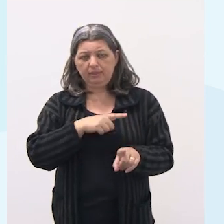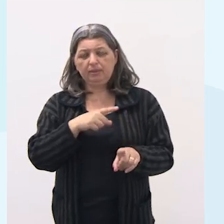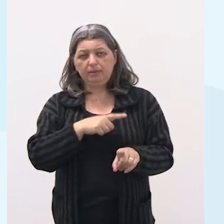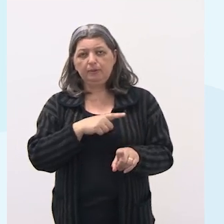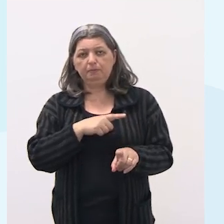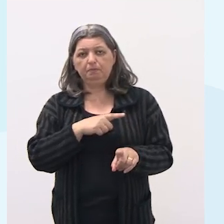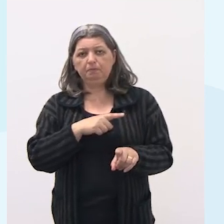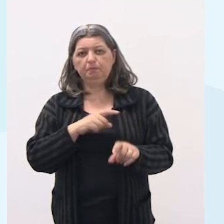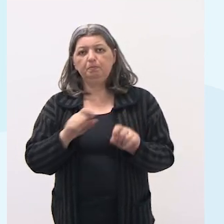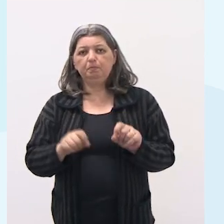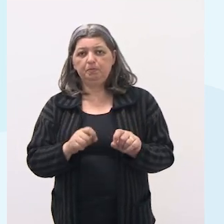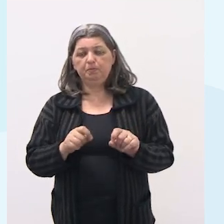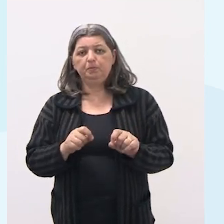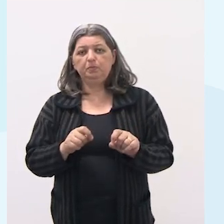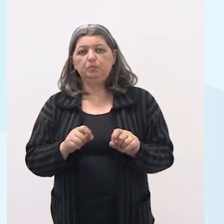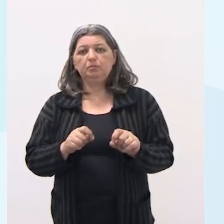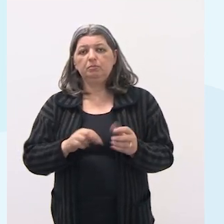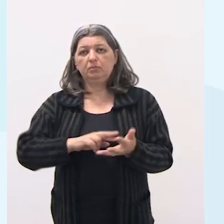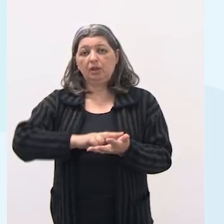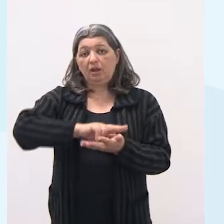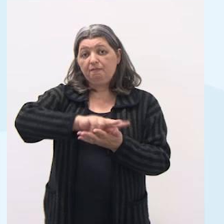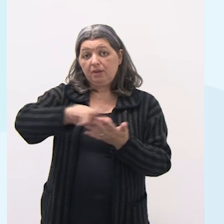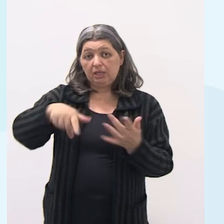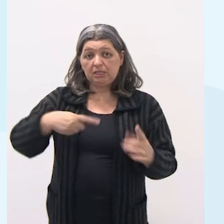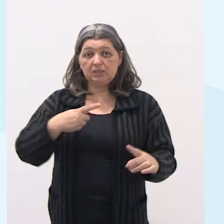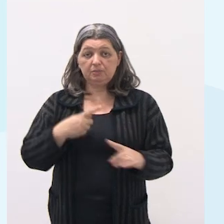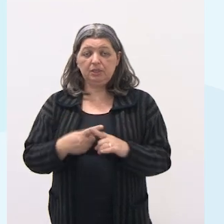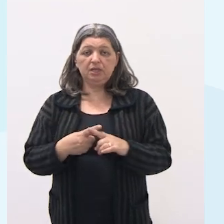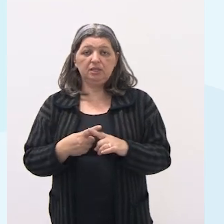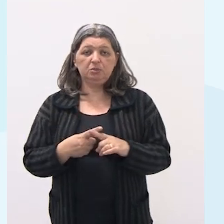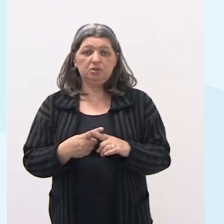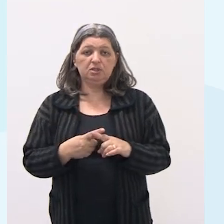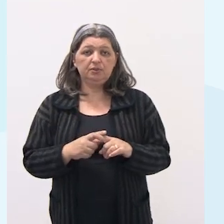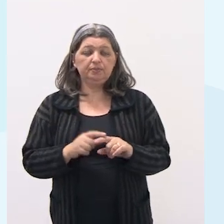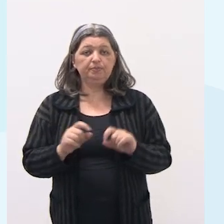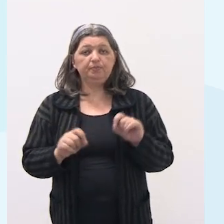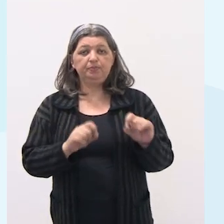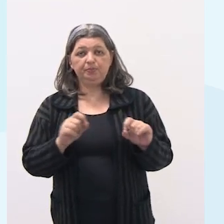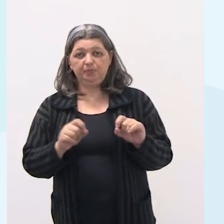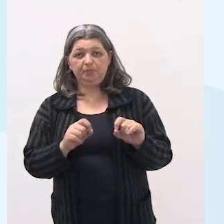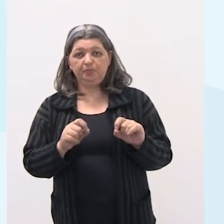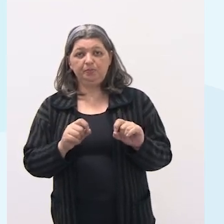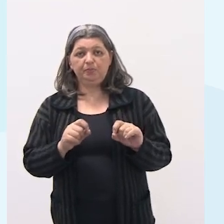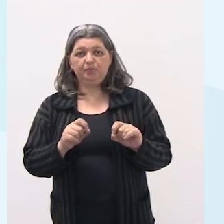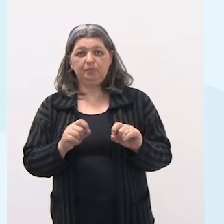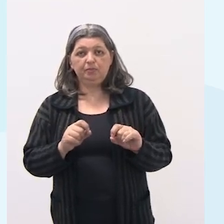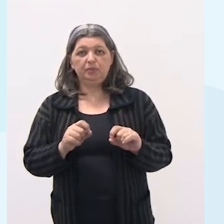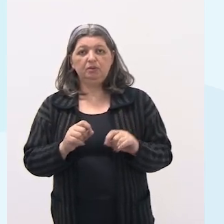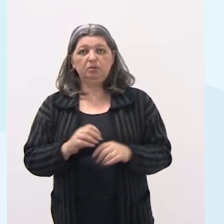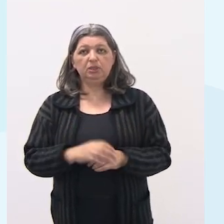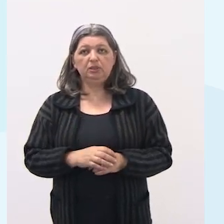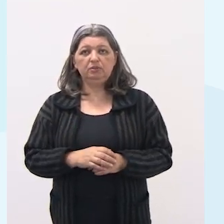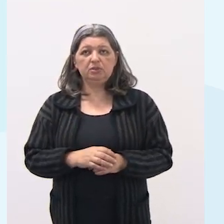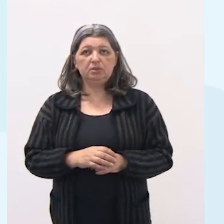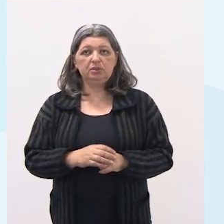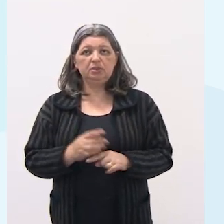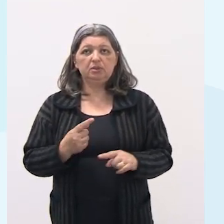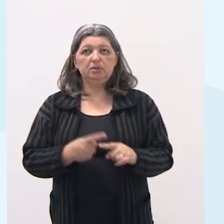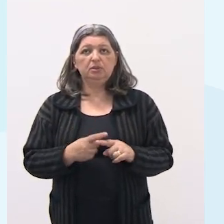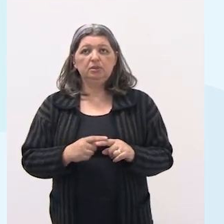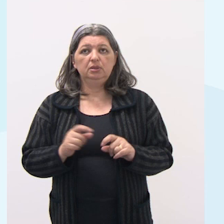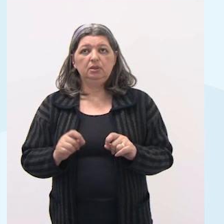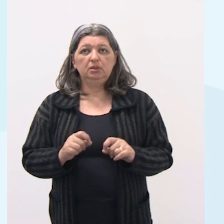violência, muitas vezes, na grande maioria das vezes, o maior agressor